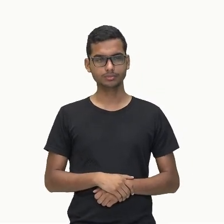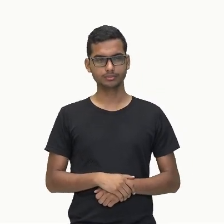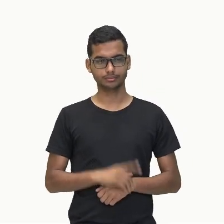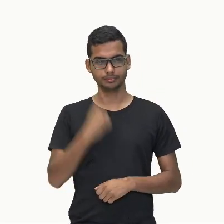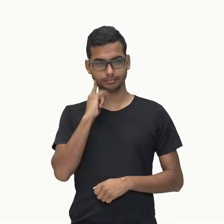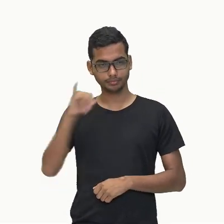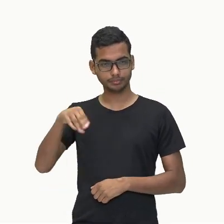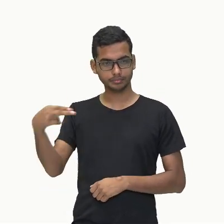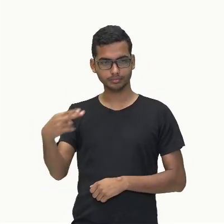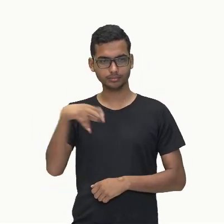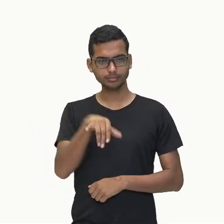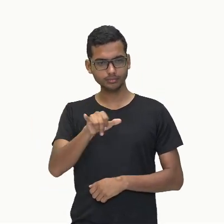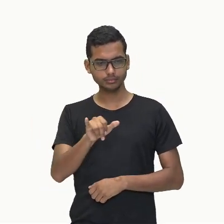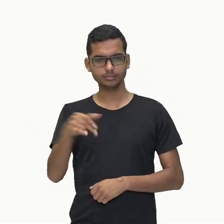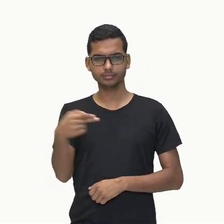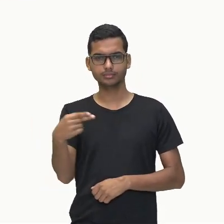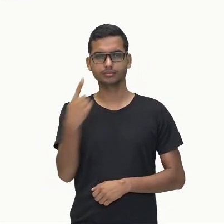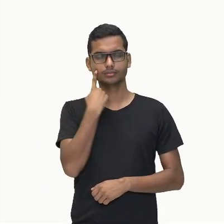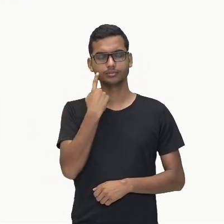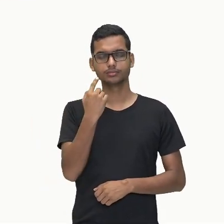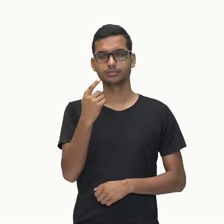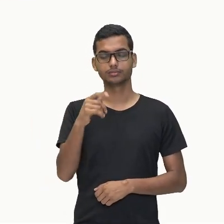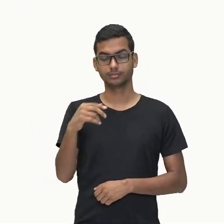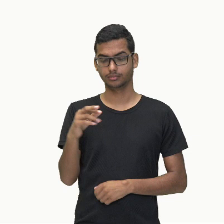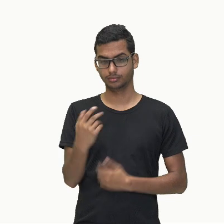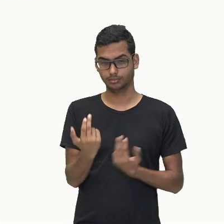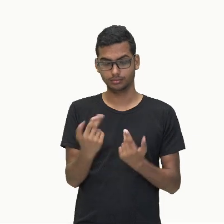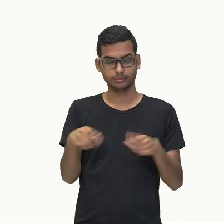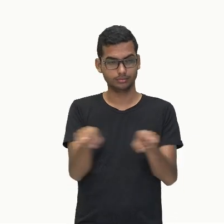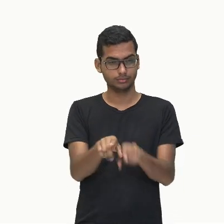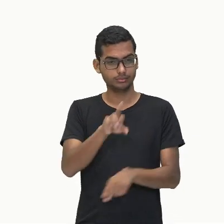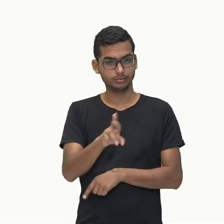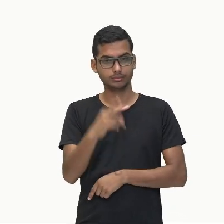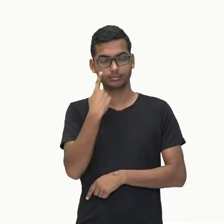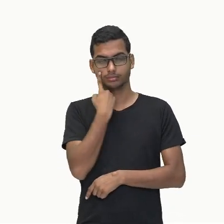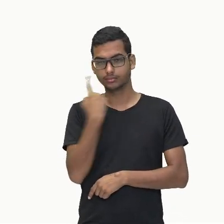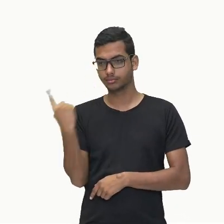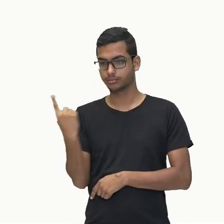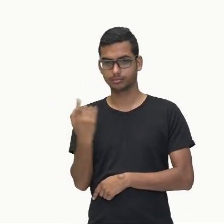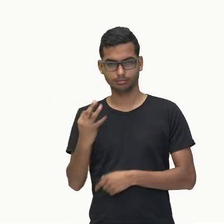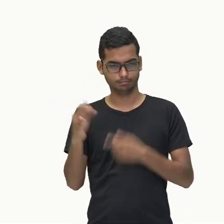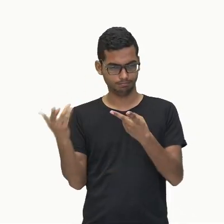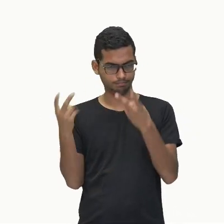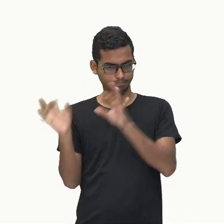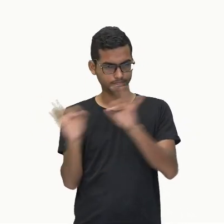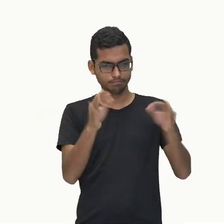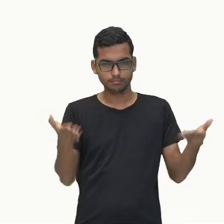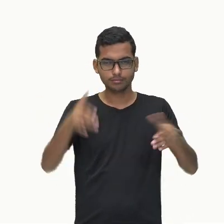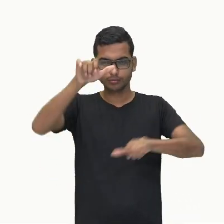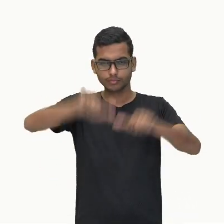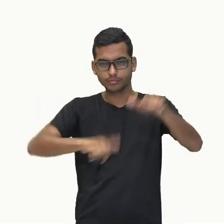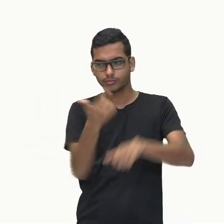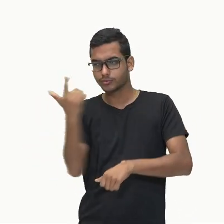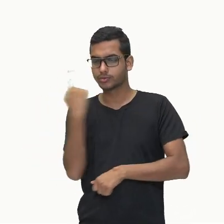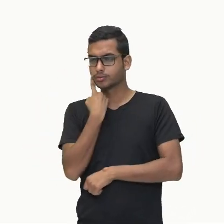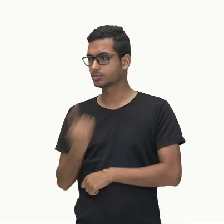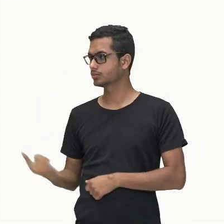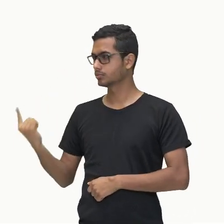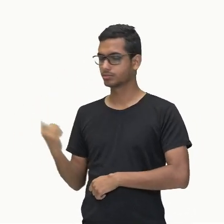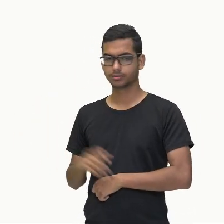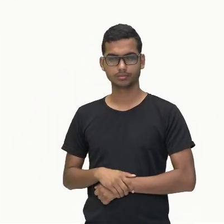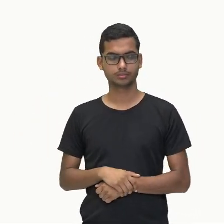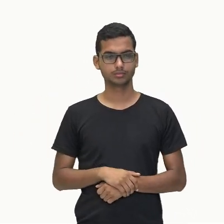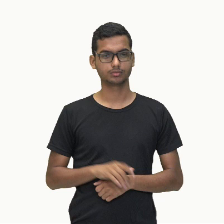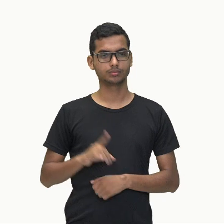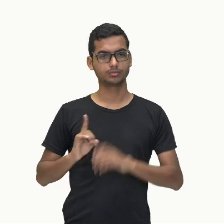ou igual a 4. E, novamente, aqui vamos analisar o domínio e a imagem